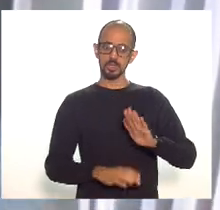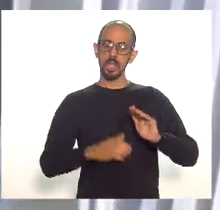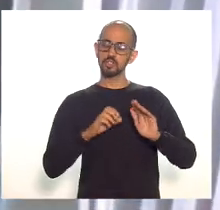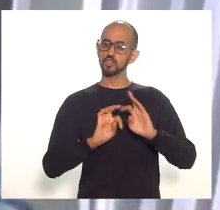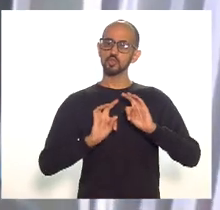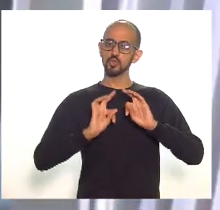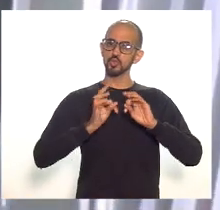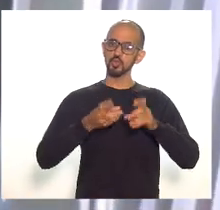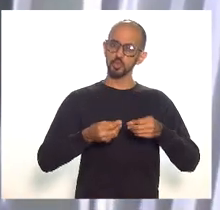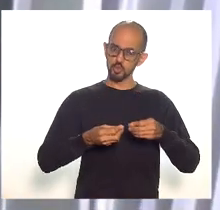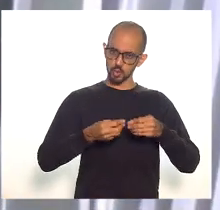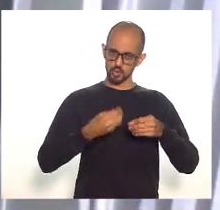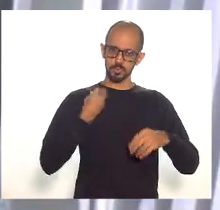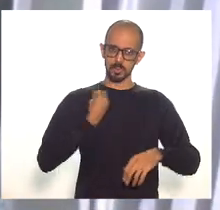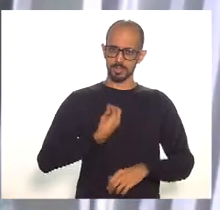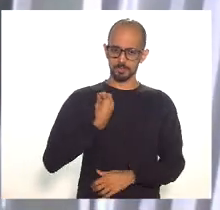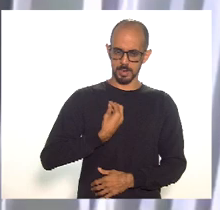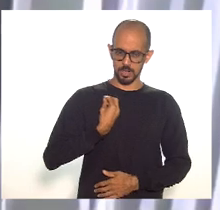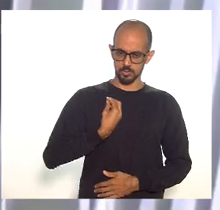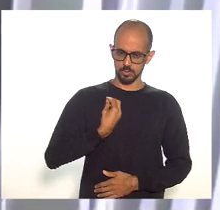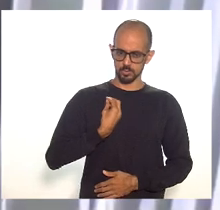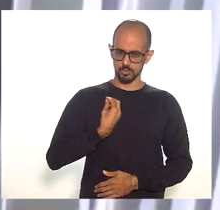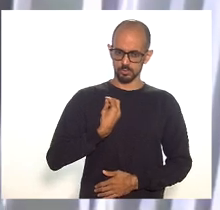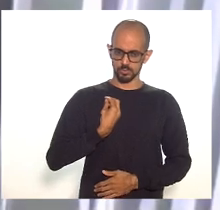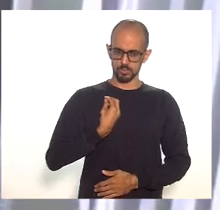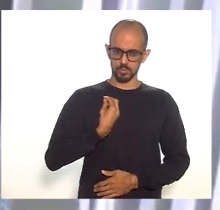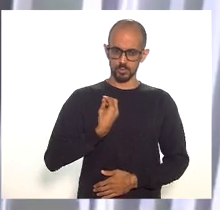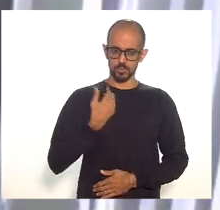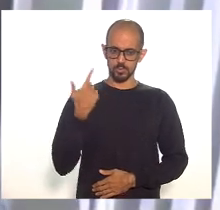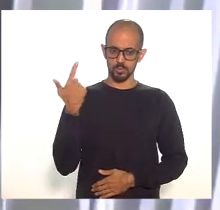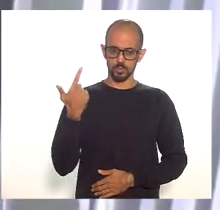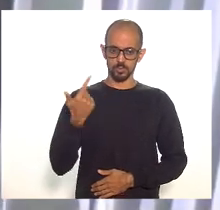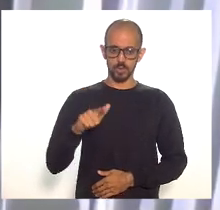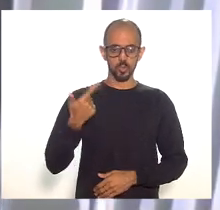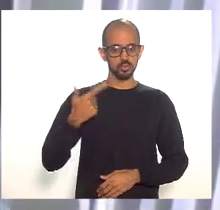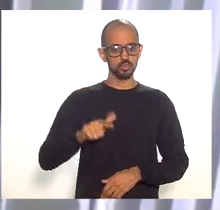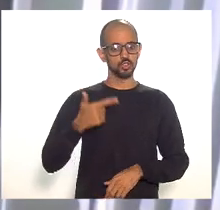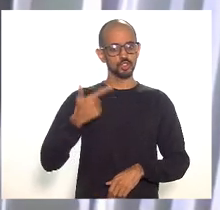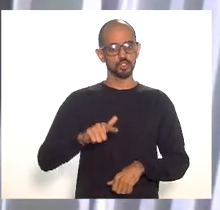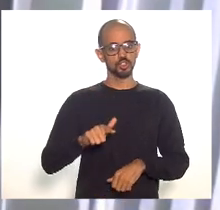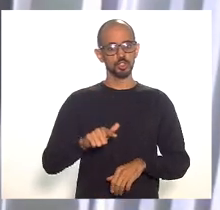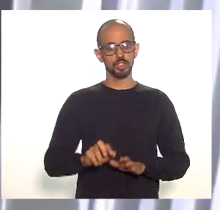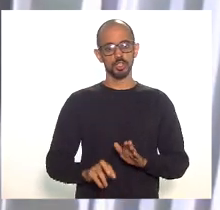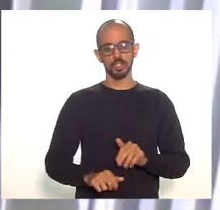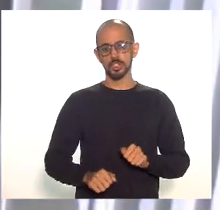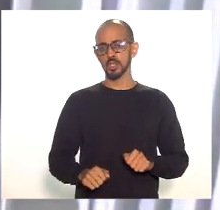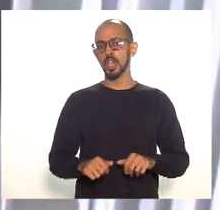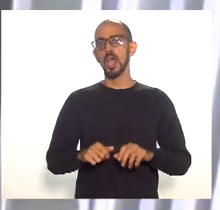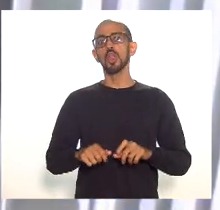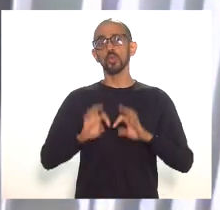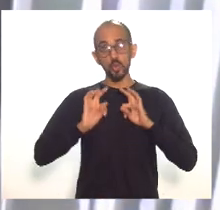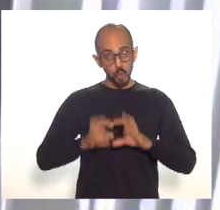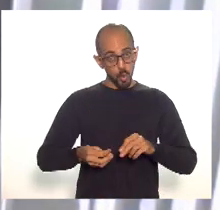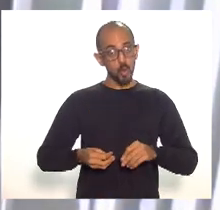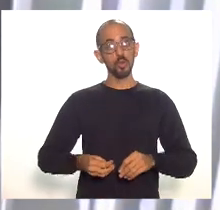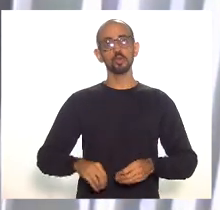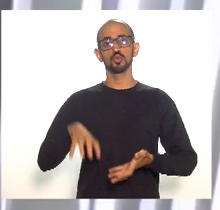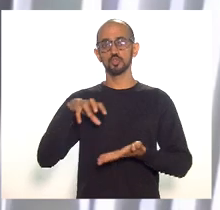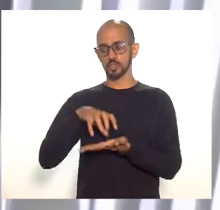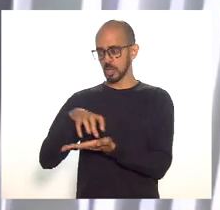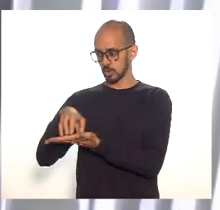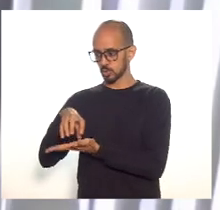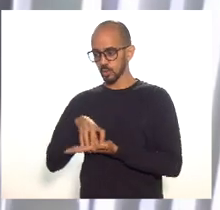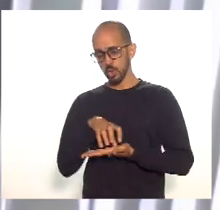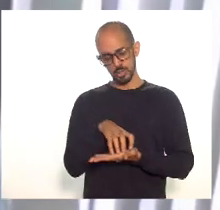participaram. Não havia uma entidade relevante da área da saúde do Rio de Janeiro que não estivesse ali representada, seja do ponto de